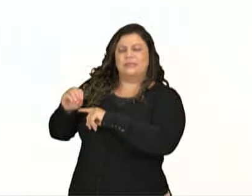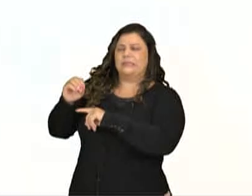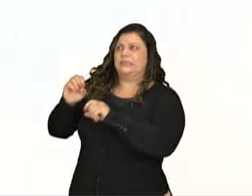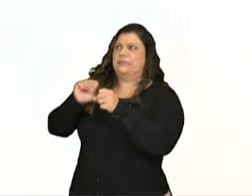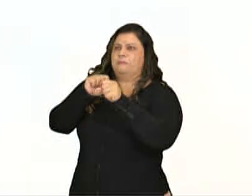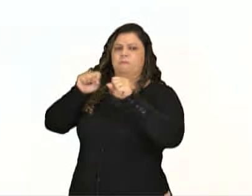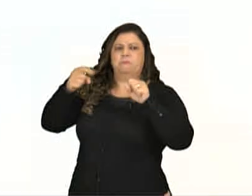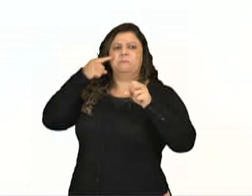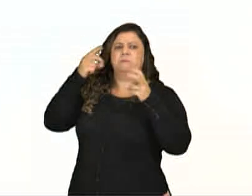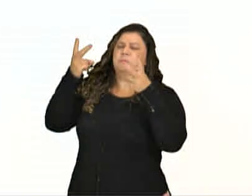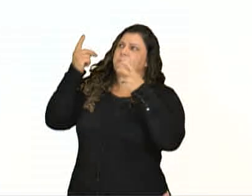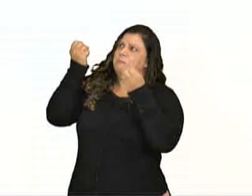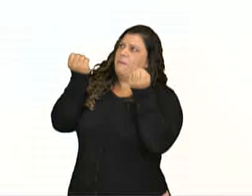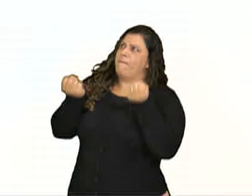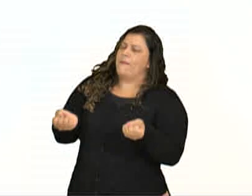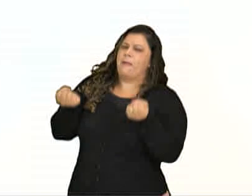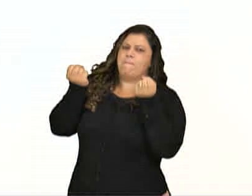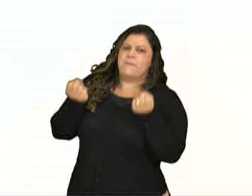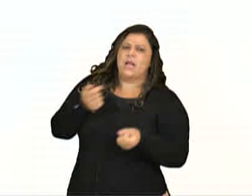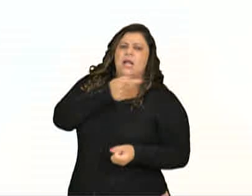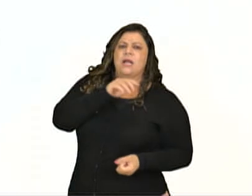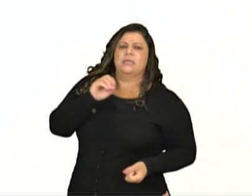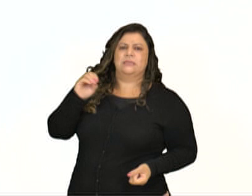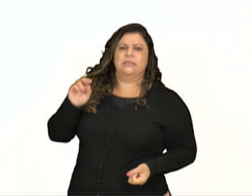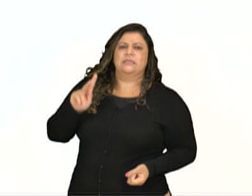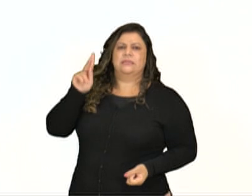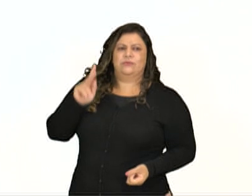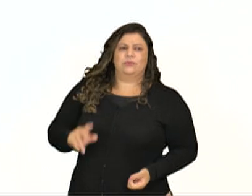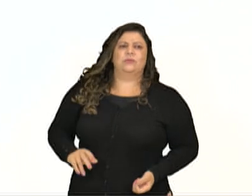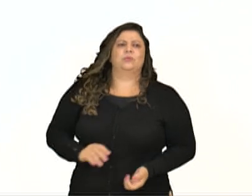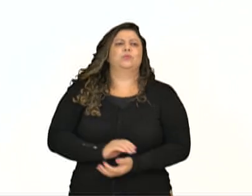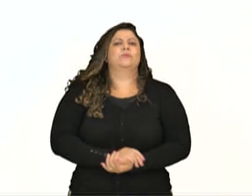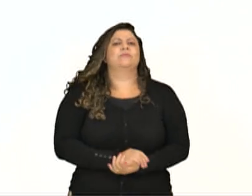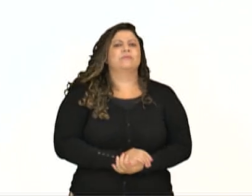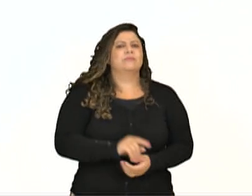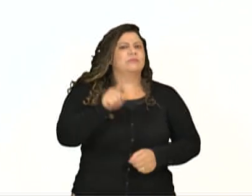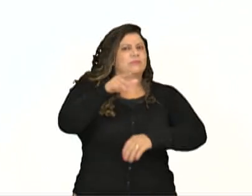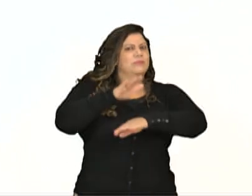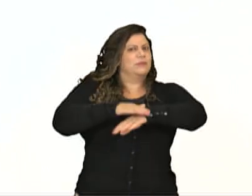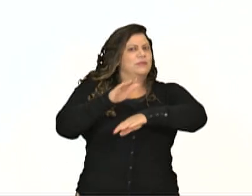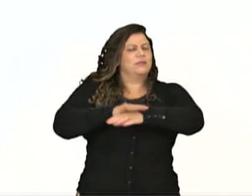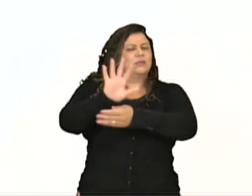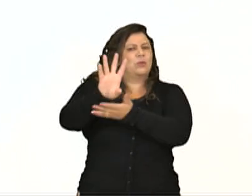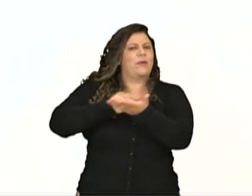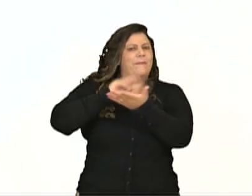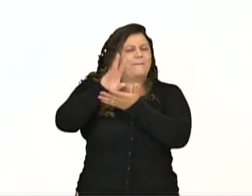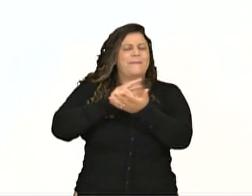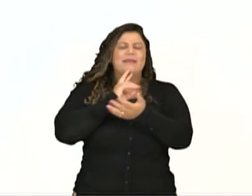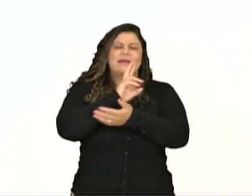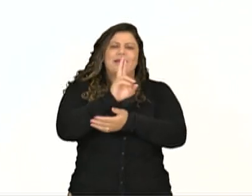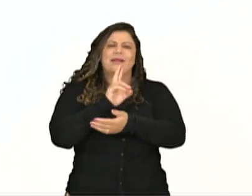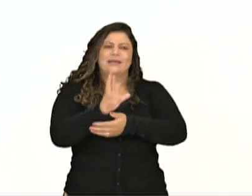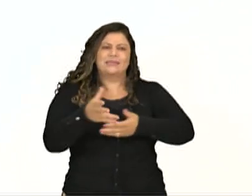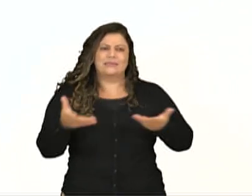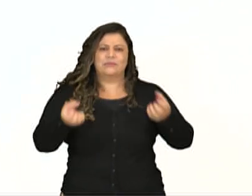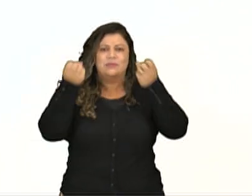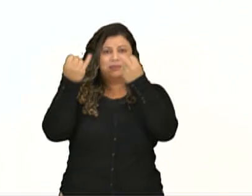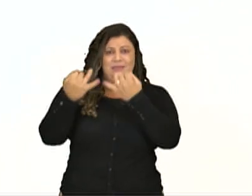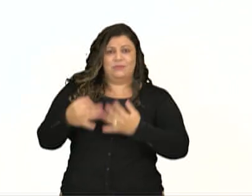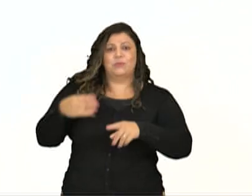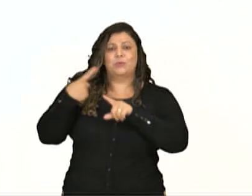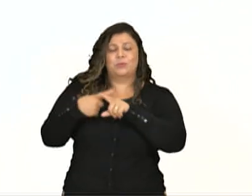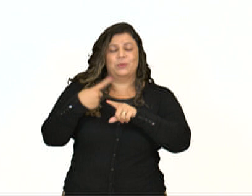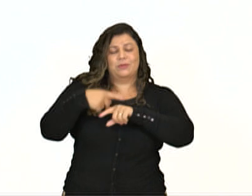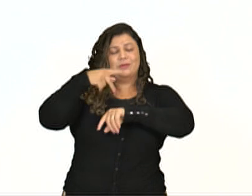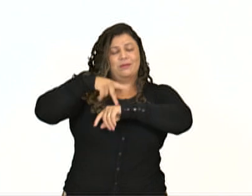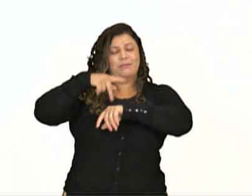que essa pedra pesa 700 quilos, né? Agora com vocês, copie a pergunta no seu caderno e responda. Explique por que a Pedra